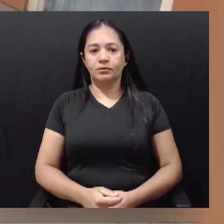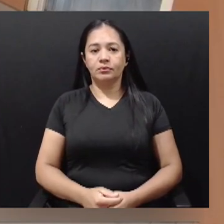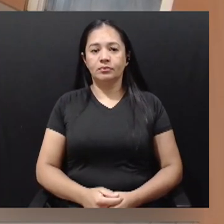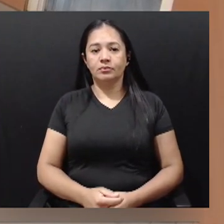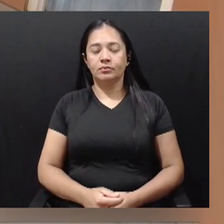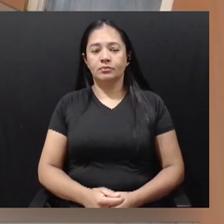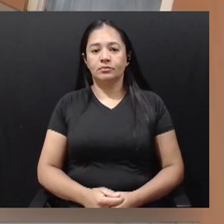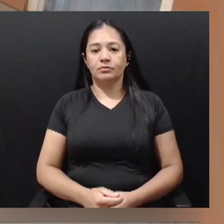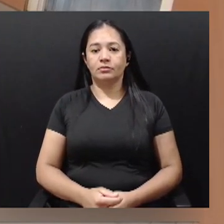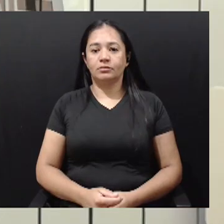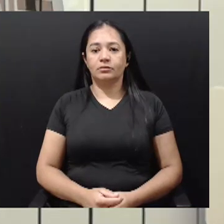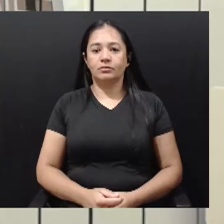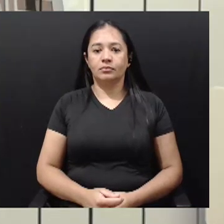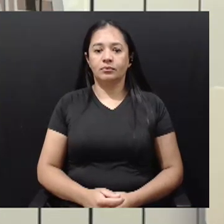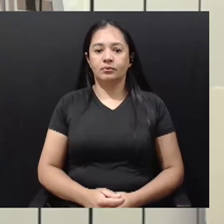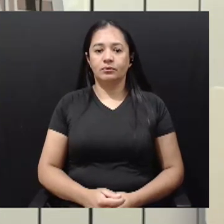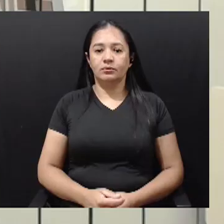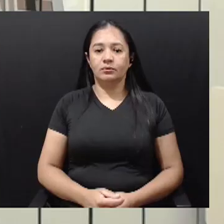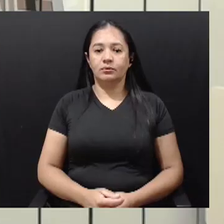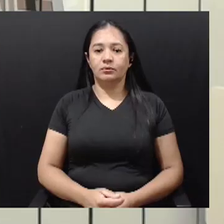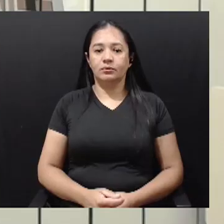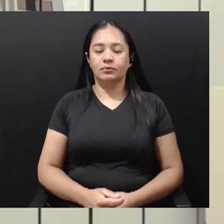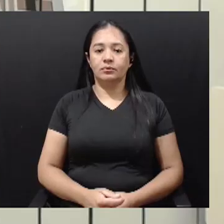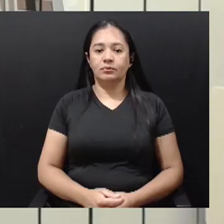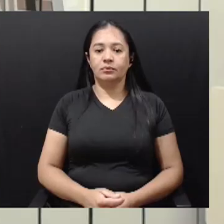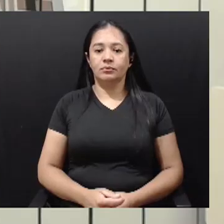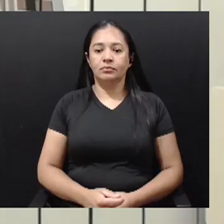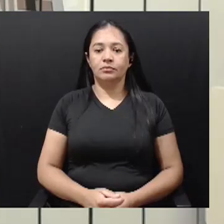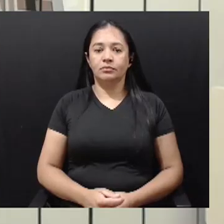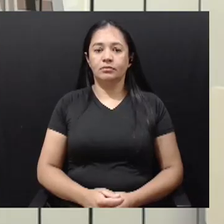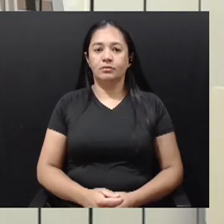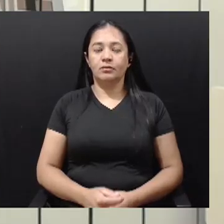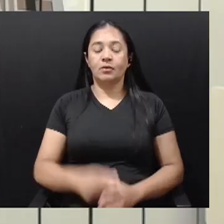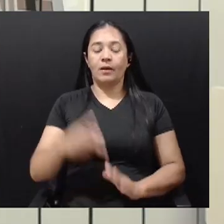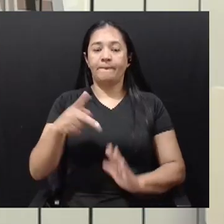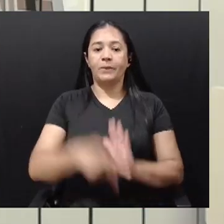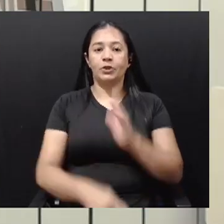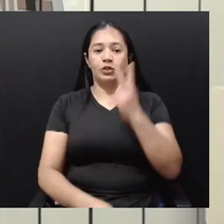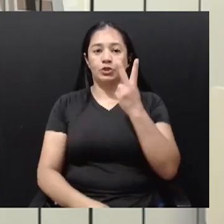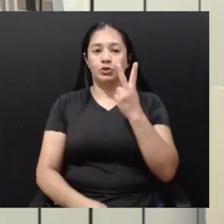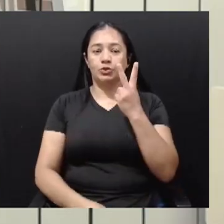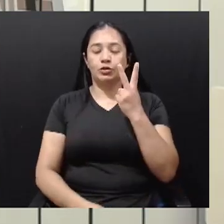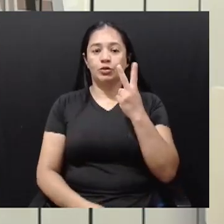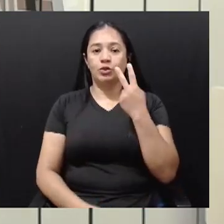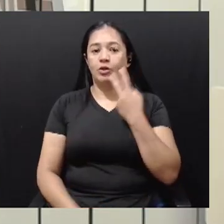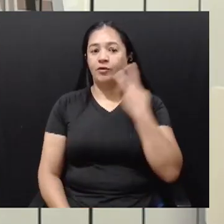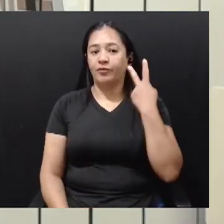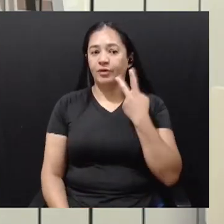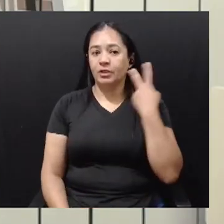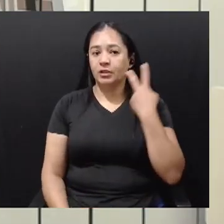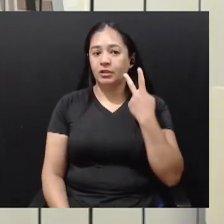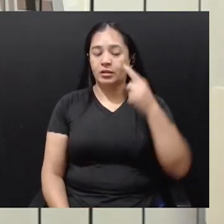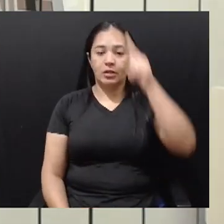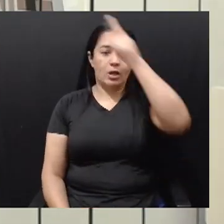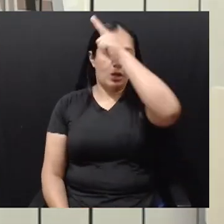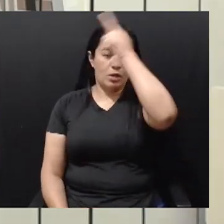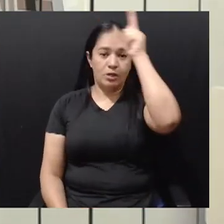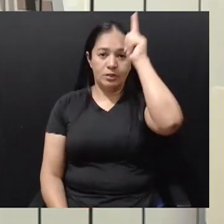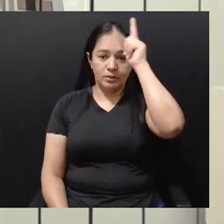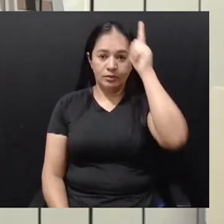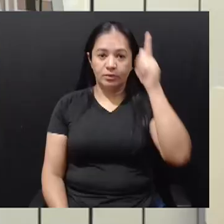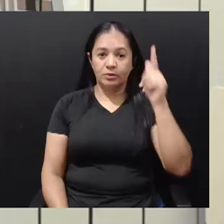O projeto também aprovado. 2 projetos de lei de autoria do vereador Gustavo Peta asseguram